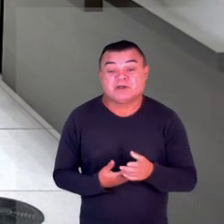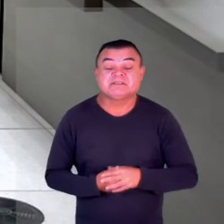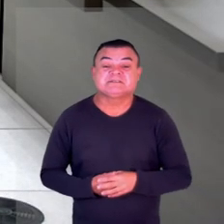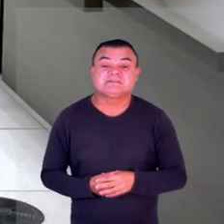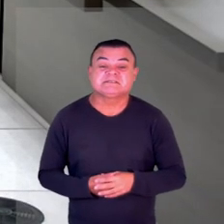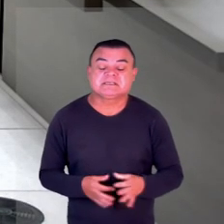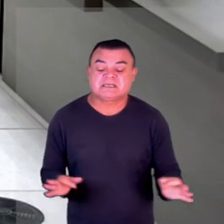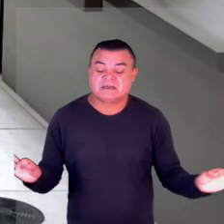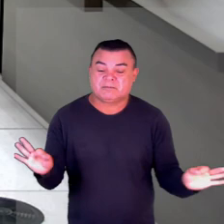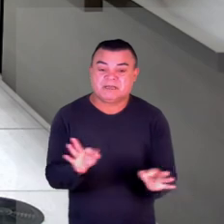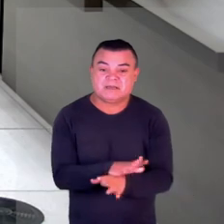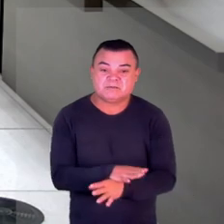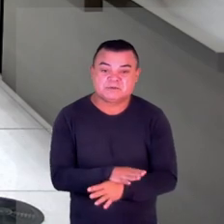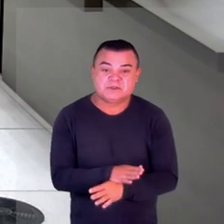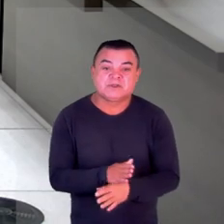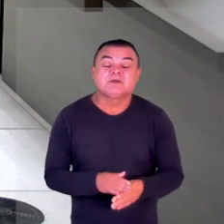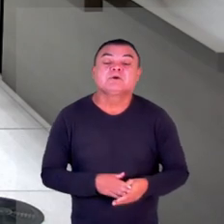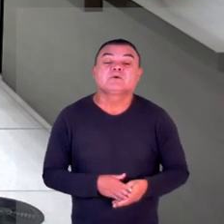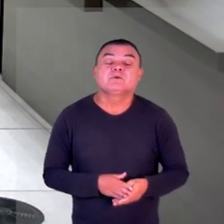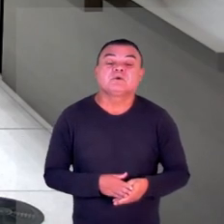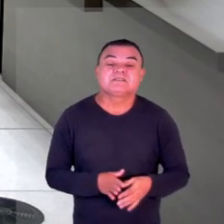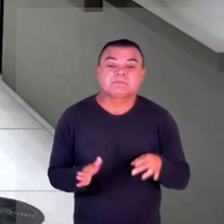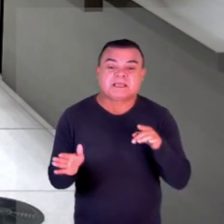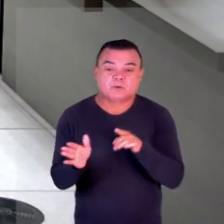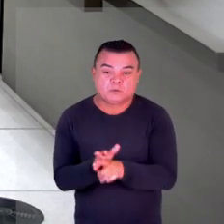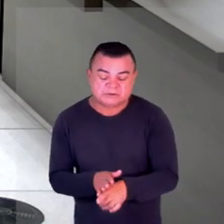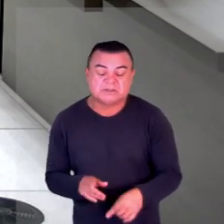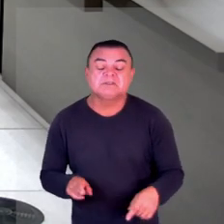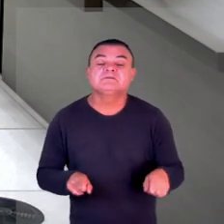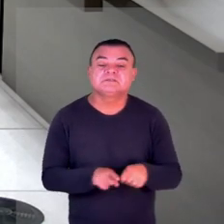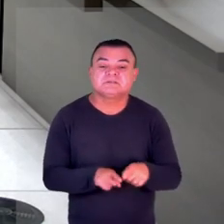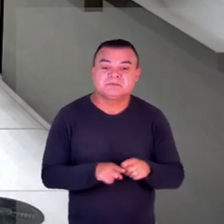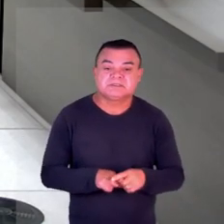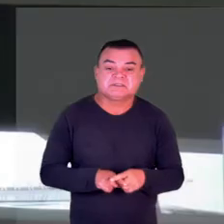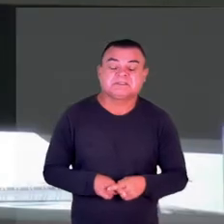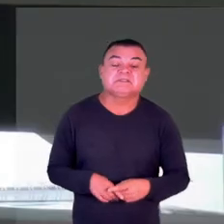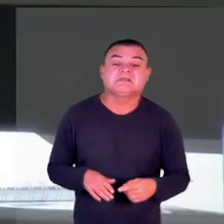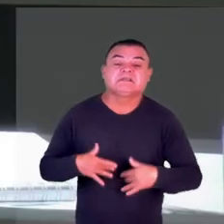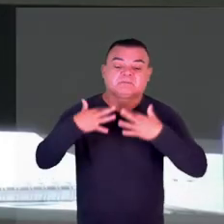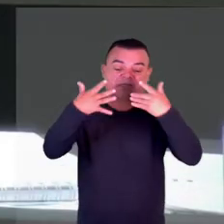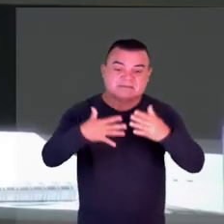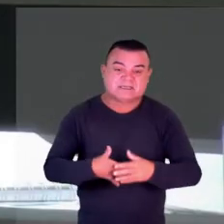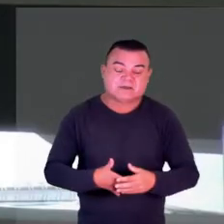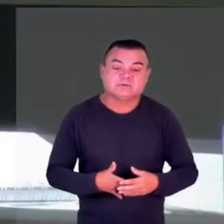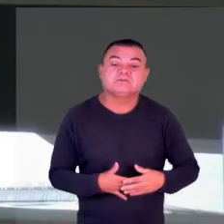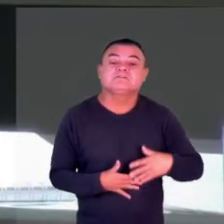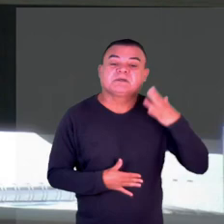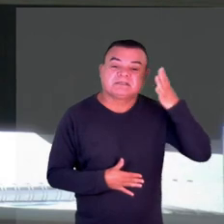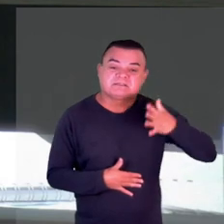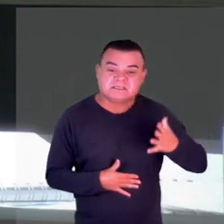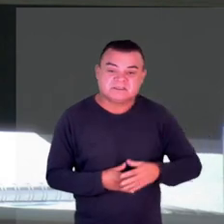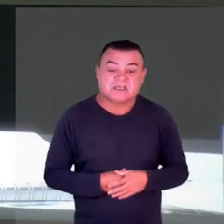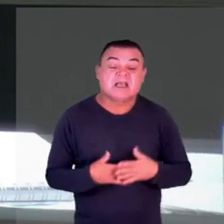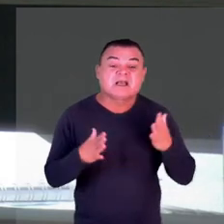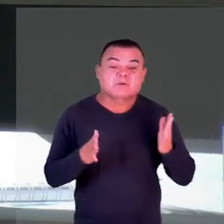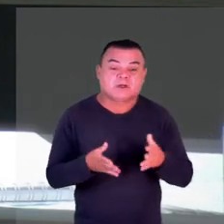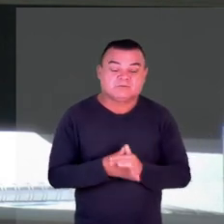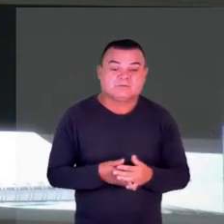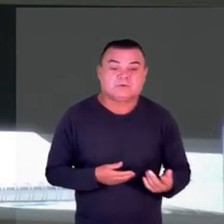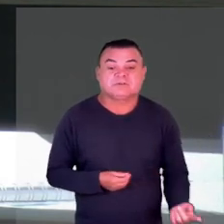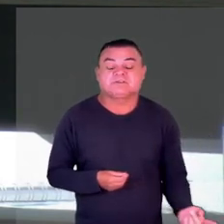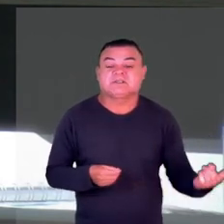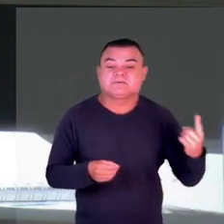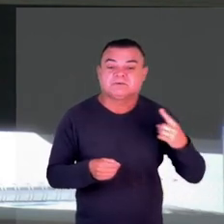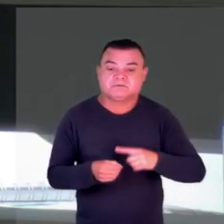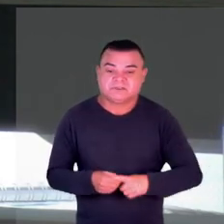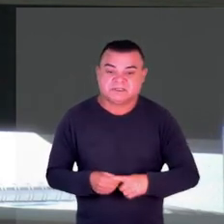das perguntas e da manifestação dos participantes eu vou devolver agora aos membros dessa